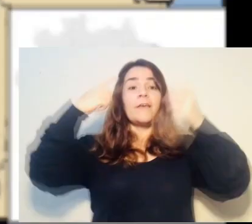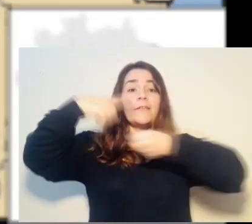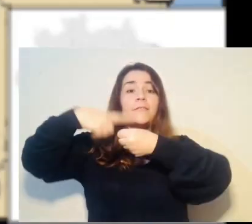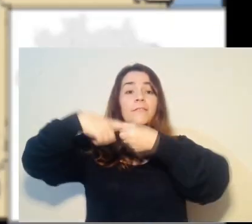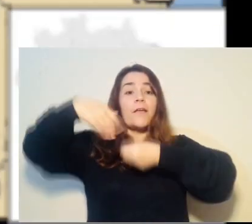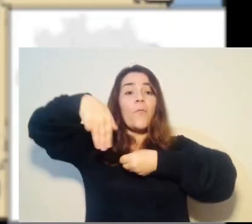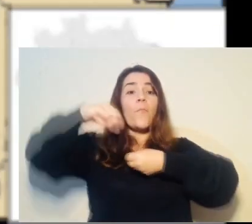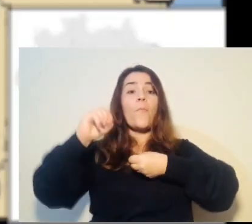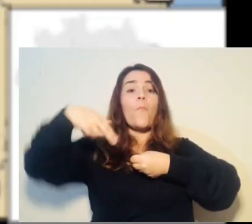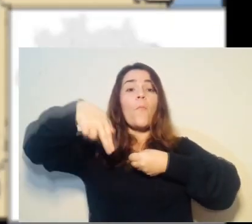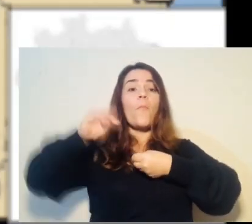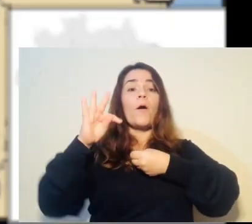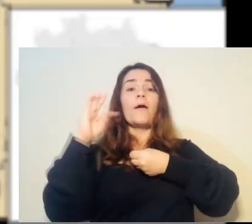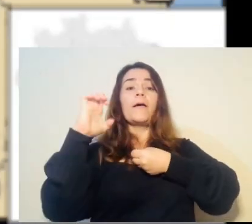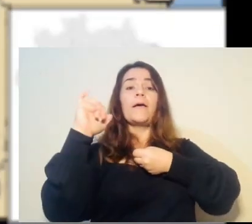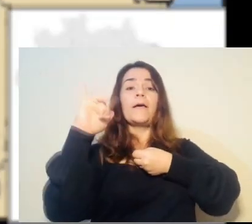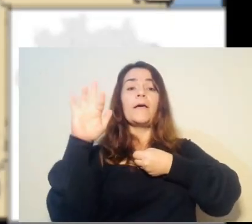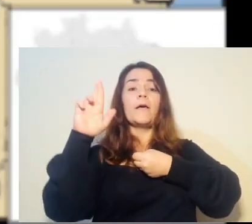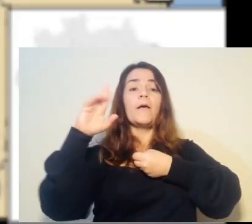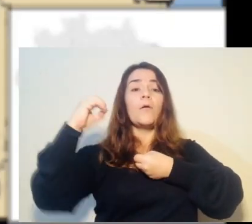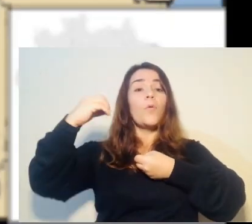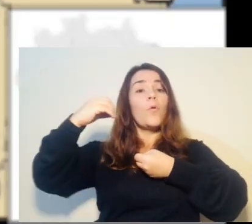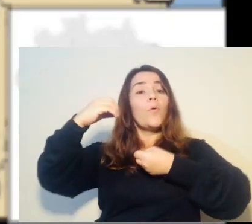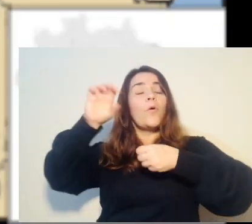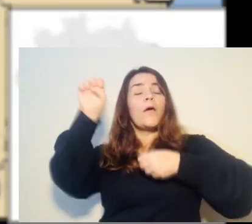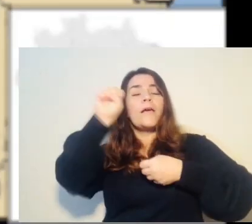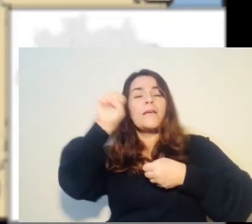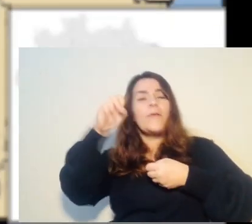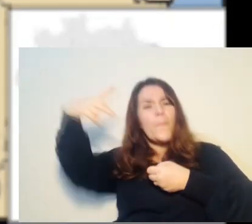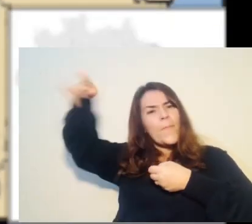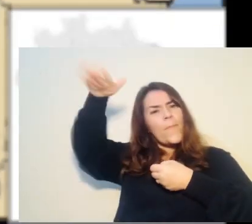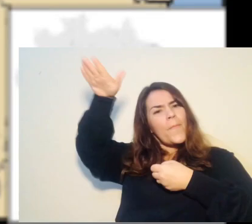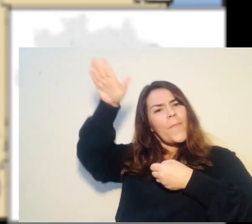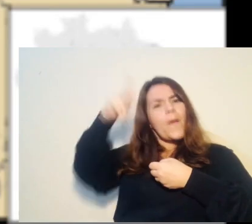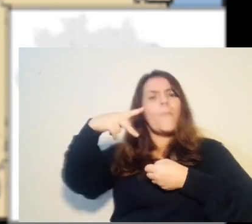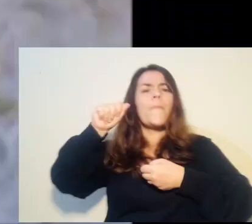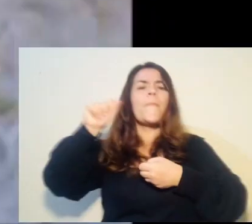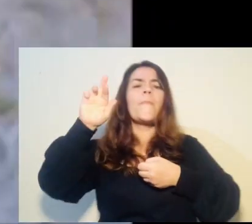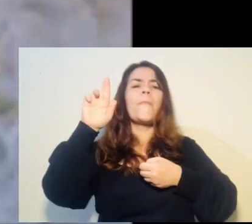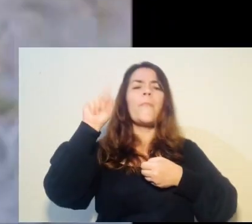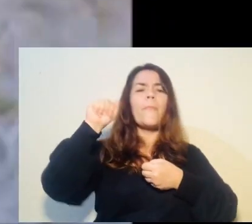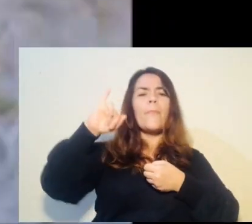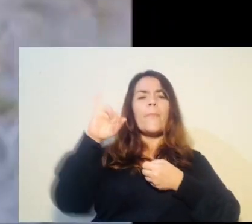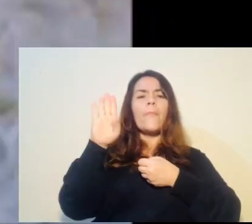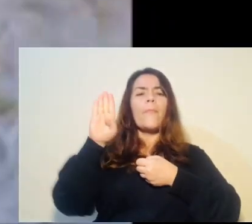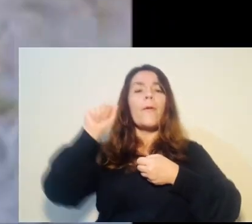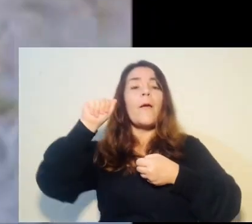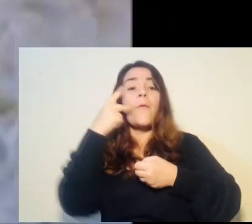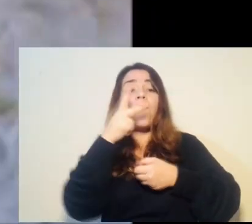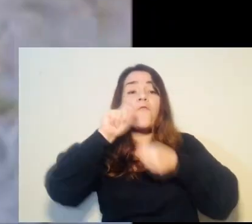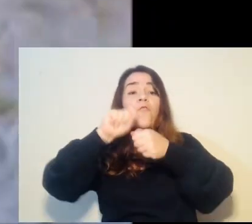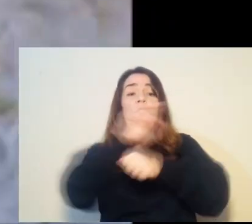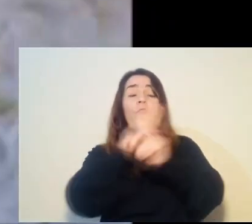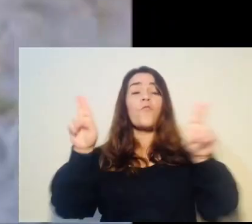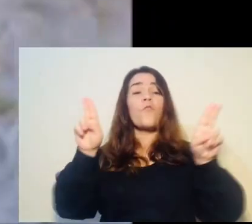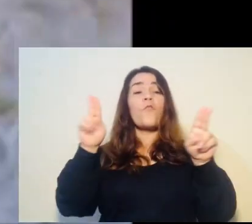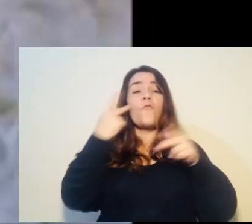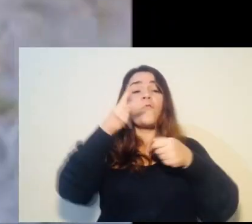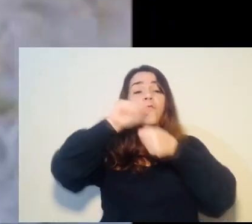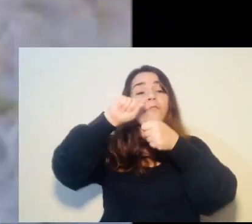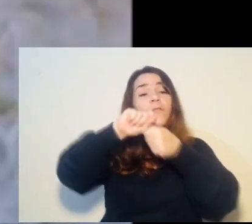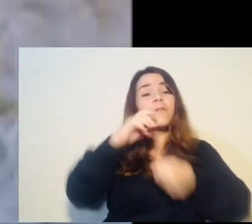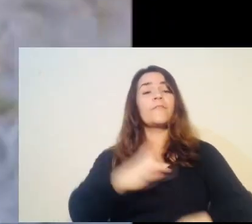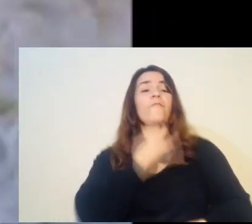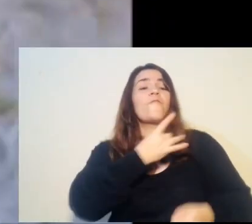cidade de Monteiro, no sertão da Paraíba, é a terra da grande pifeira Zabé da Loca. Seu apelido deriva